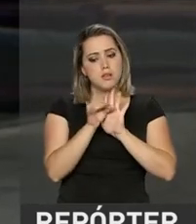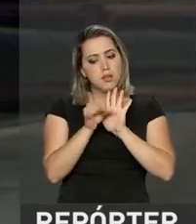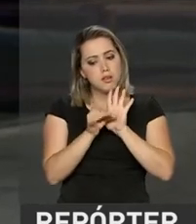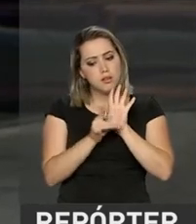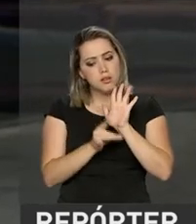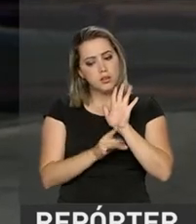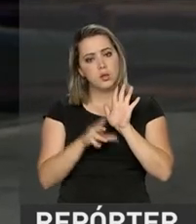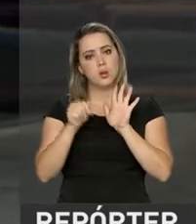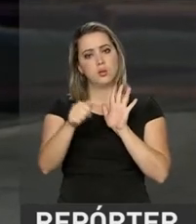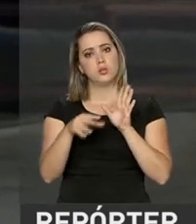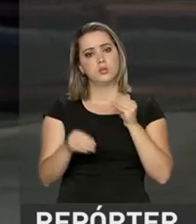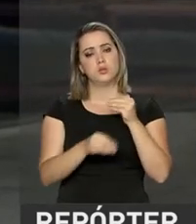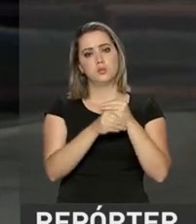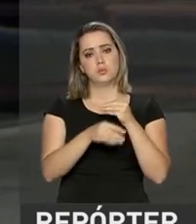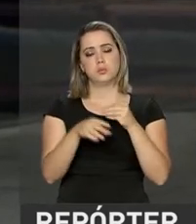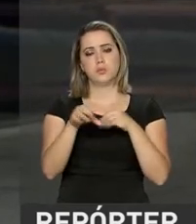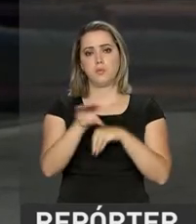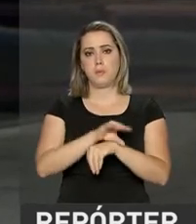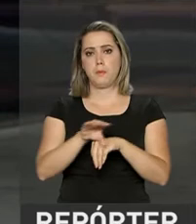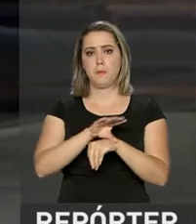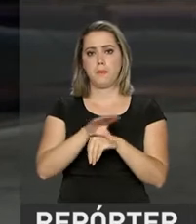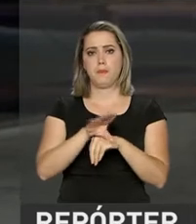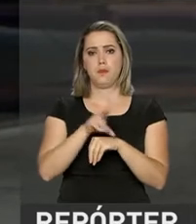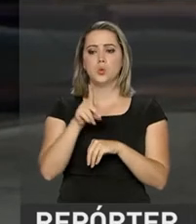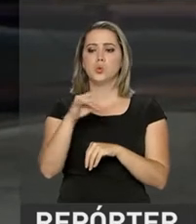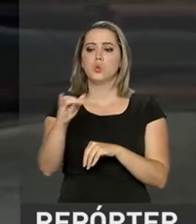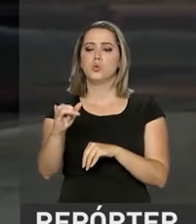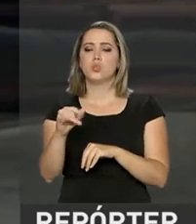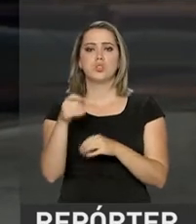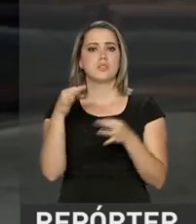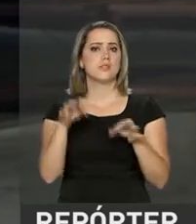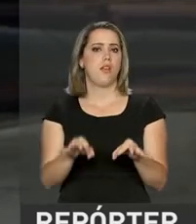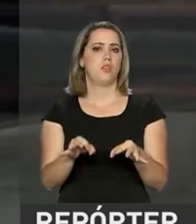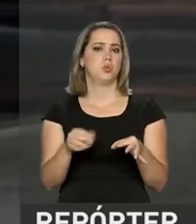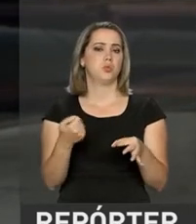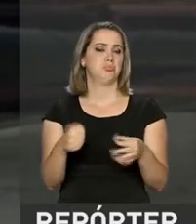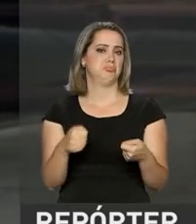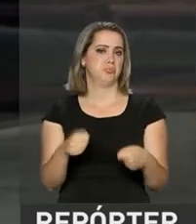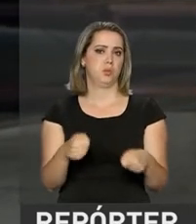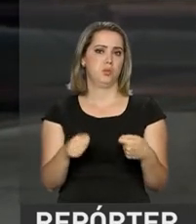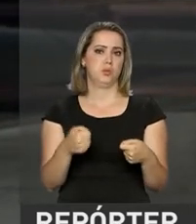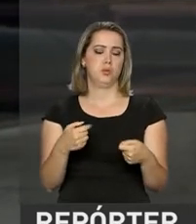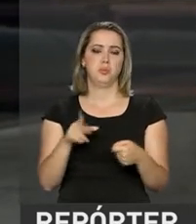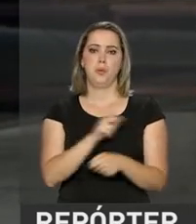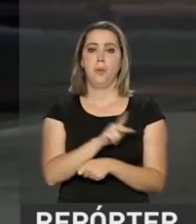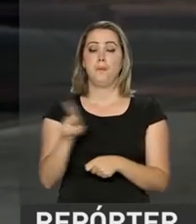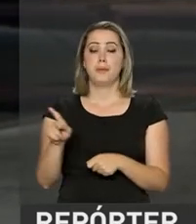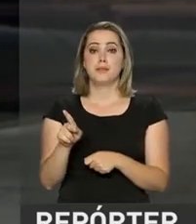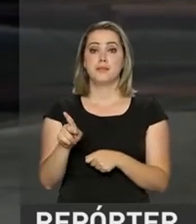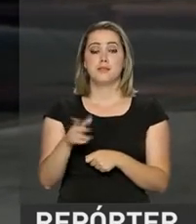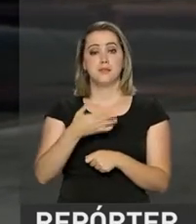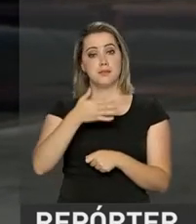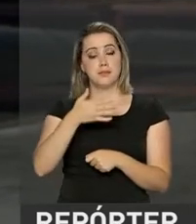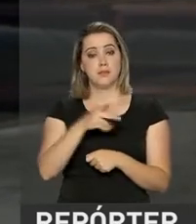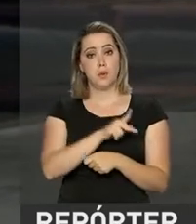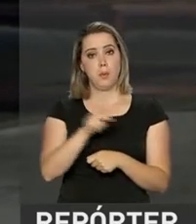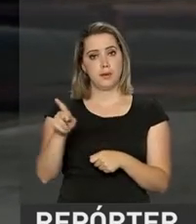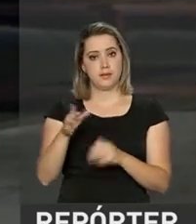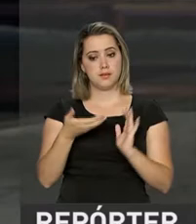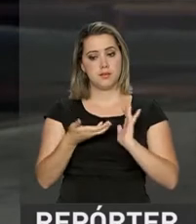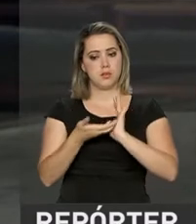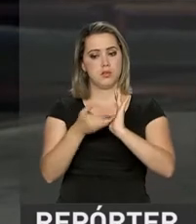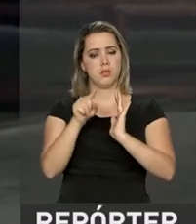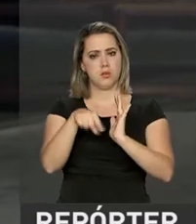proposta de emenda constitucional em uma data definida no plenário nem mesmo o presidente da câmara dos deputados rodrigo maia